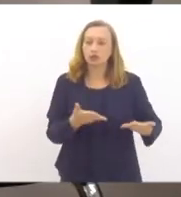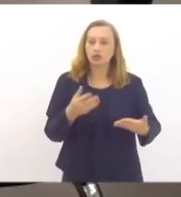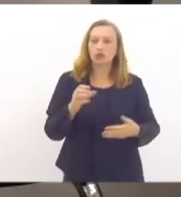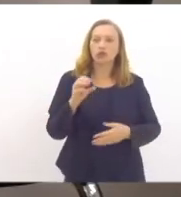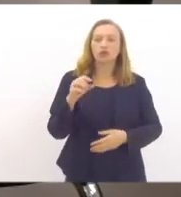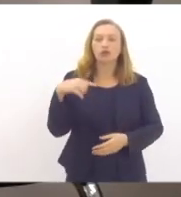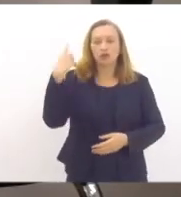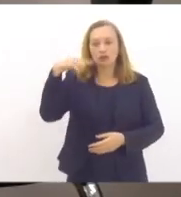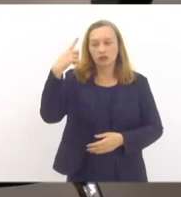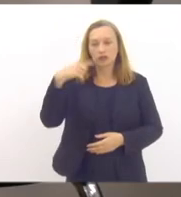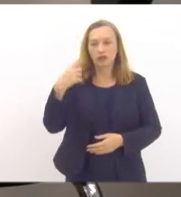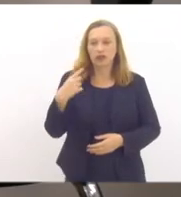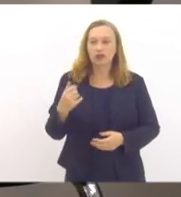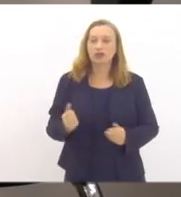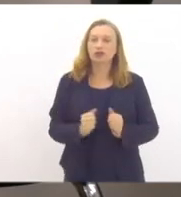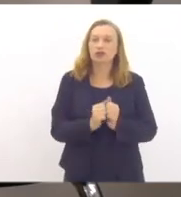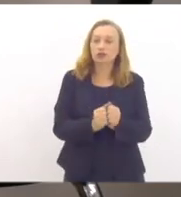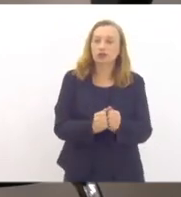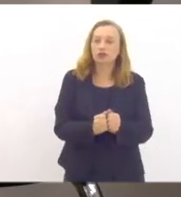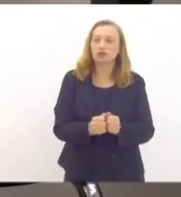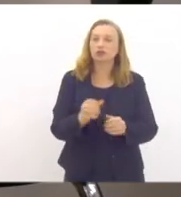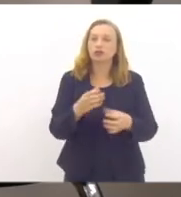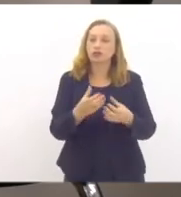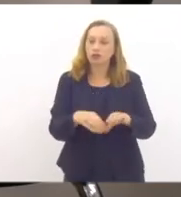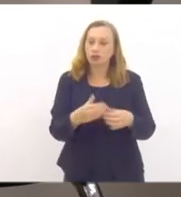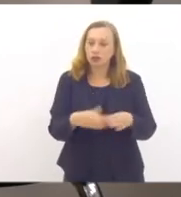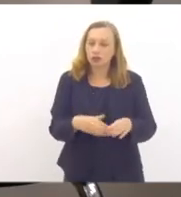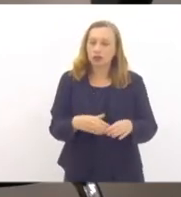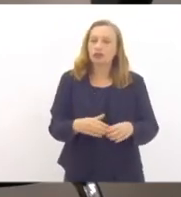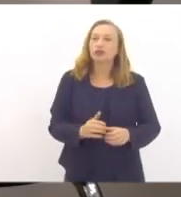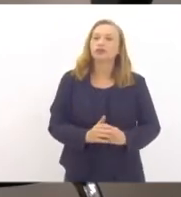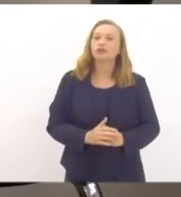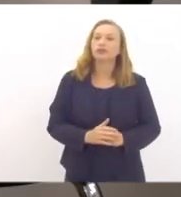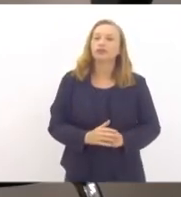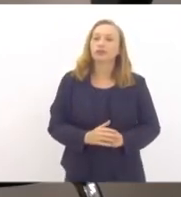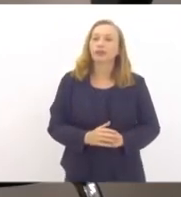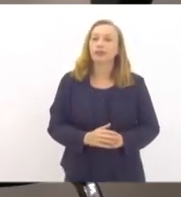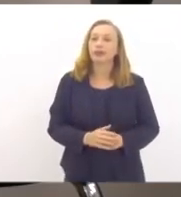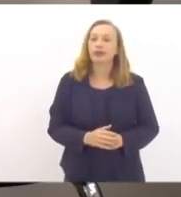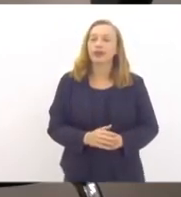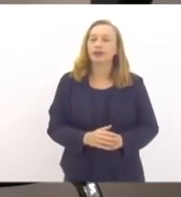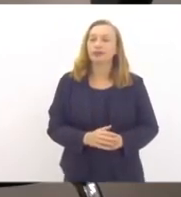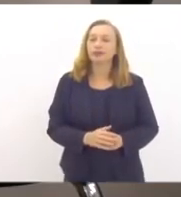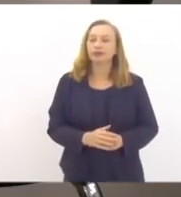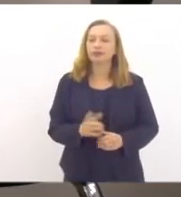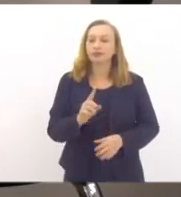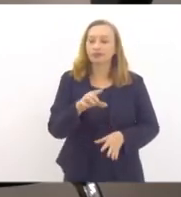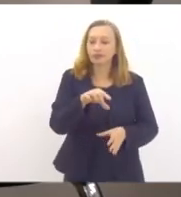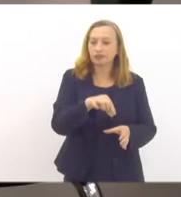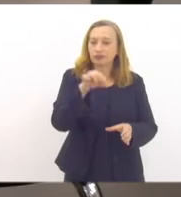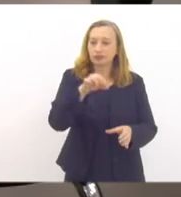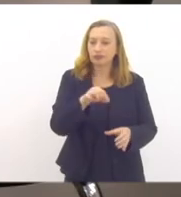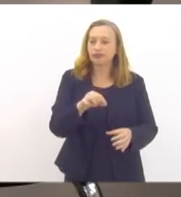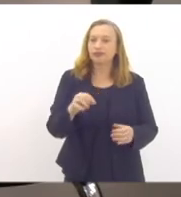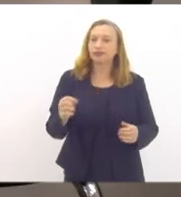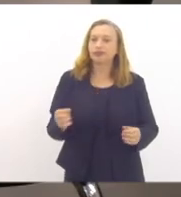que participaram desse concurso, que estão participando e que eventualmente não sejam eleitos para o mecanismo, para que se somem à Comissão de Direitos